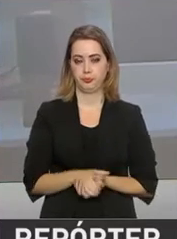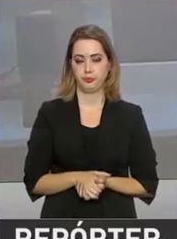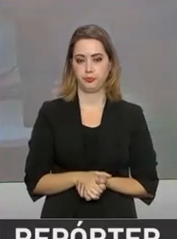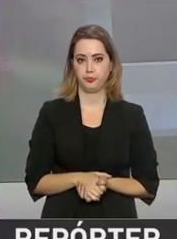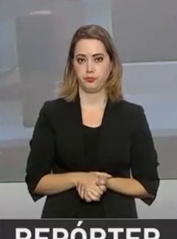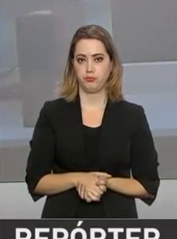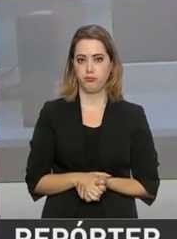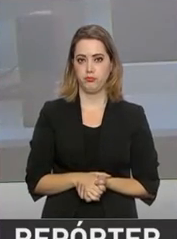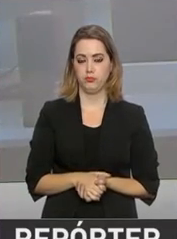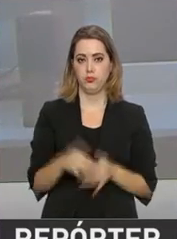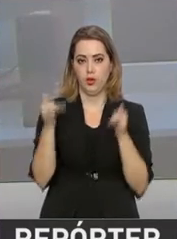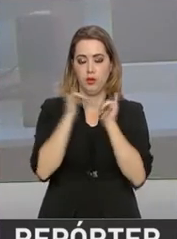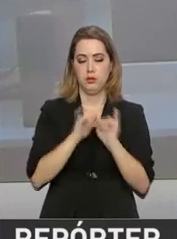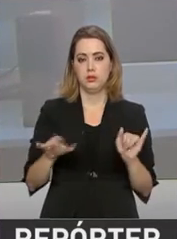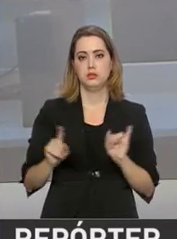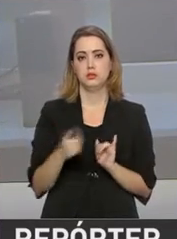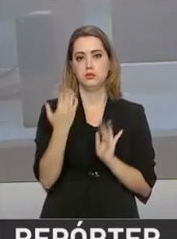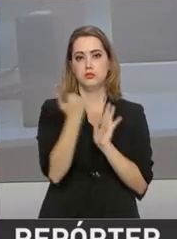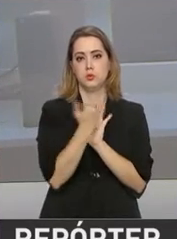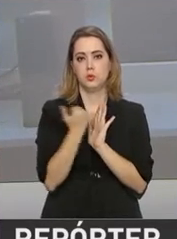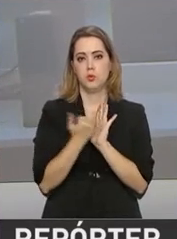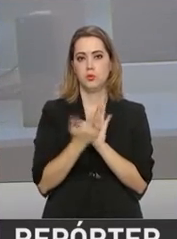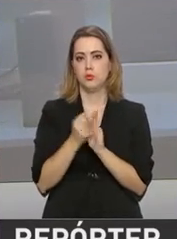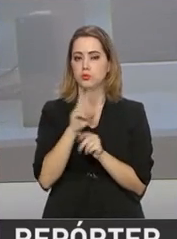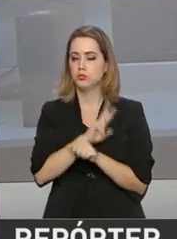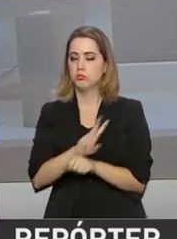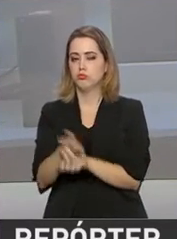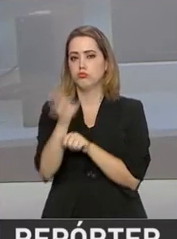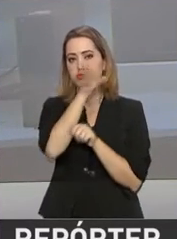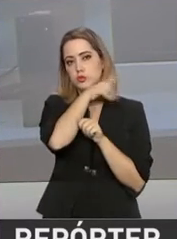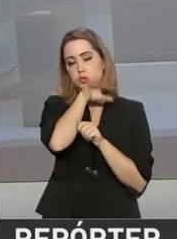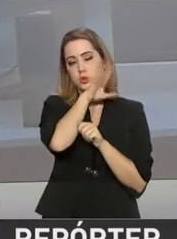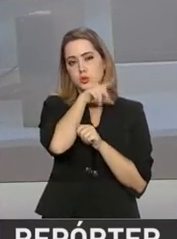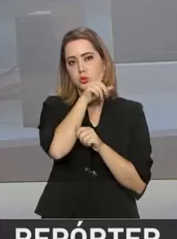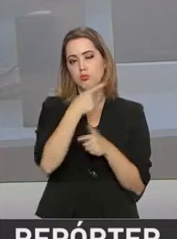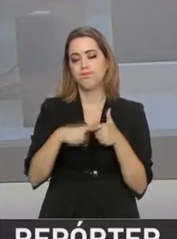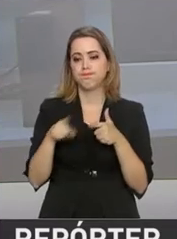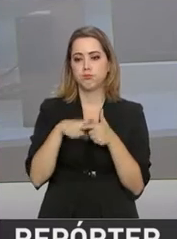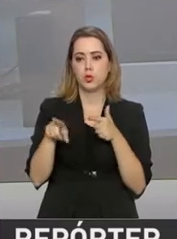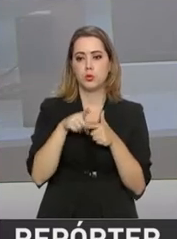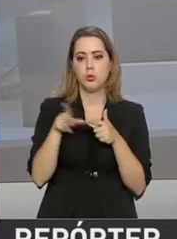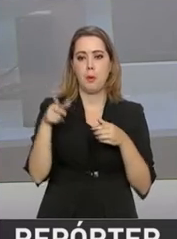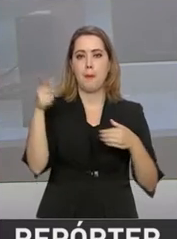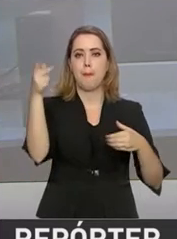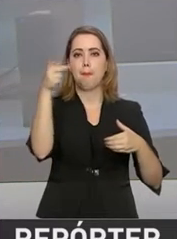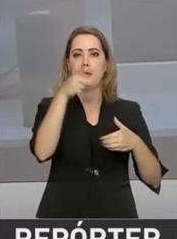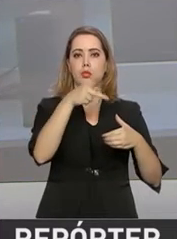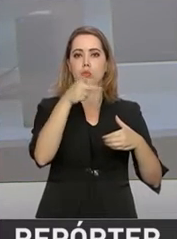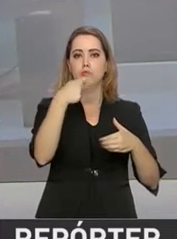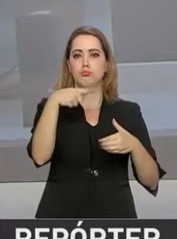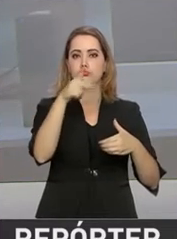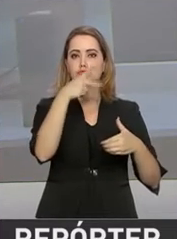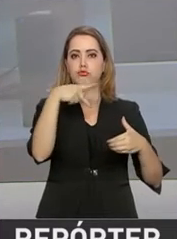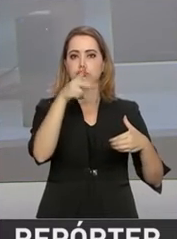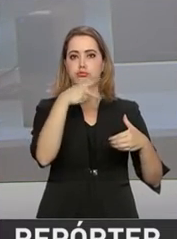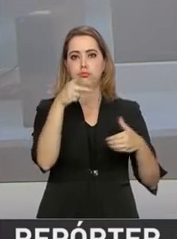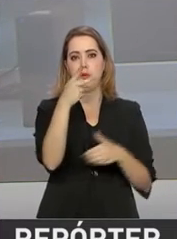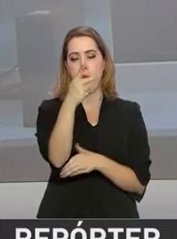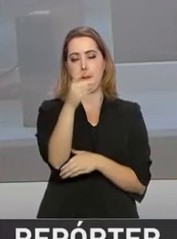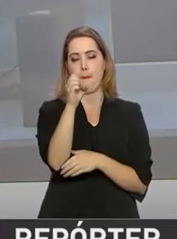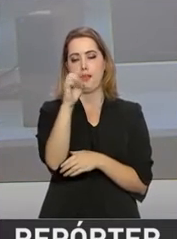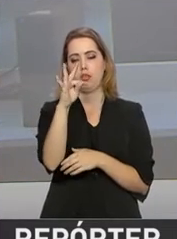lançado um plano para proteger os animais de acidentes com petróleo o ministério do meio ambiente definiu medidas que devem ser adotadas